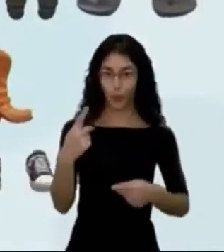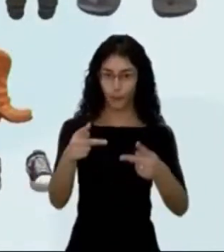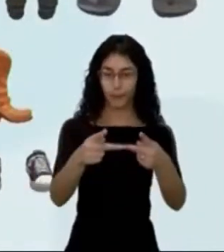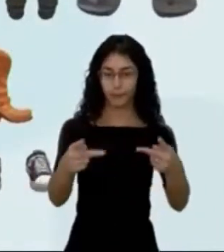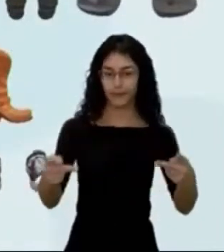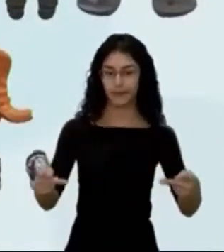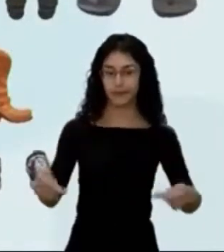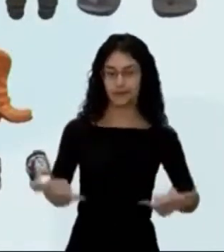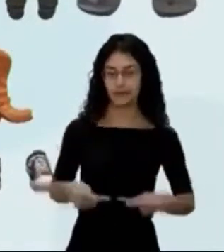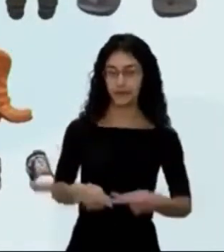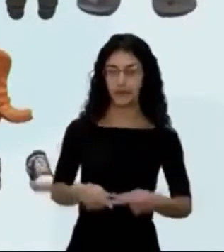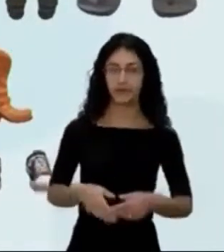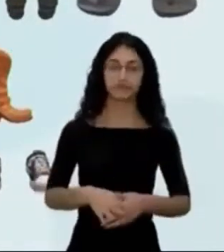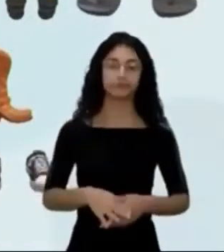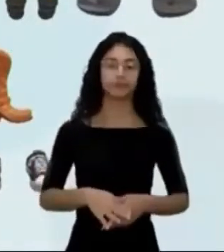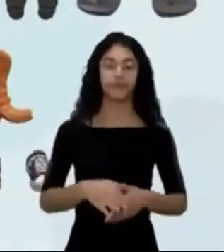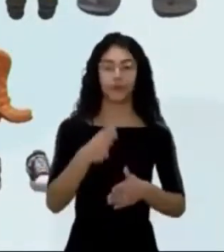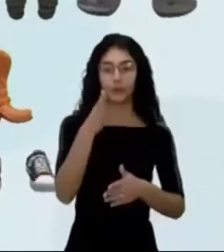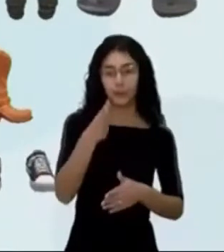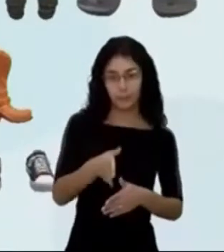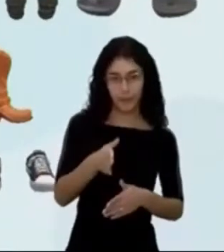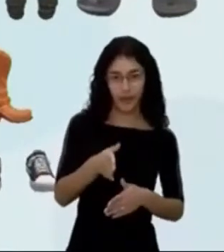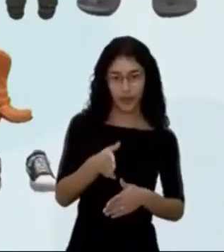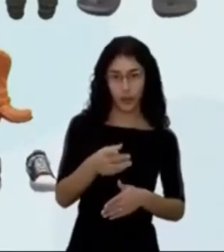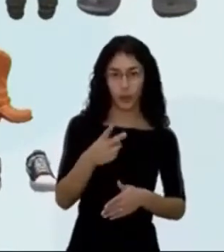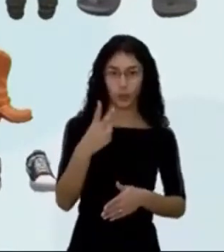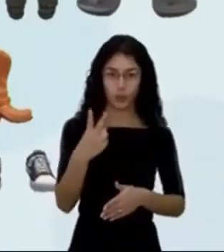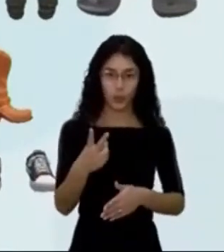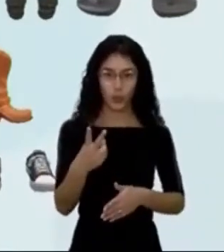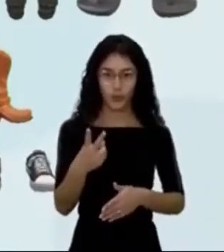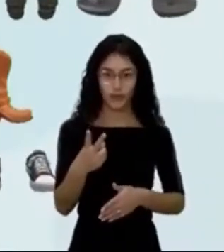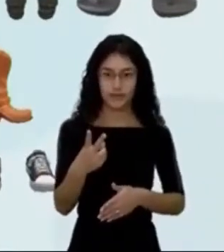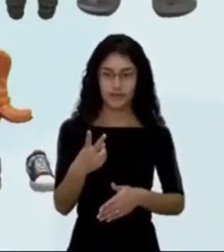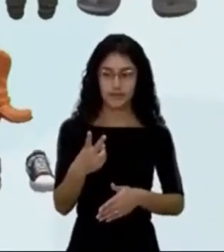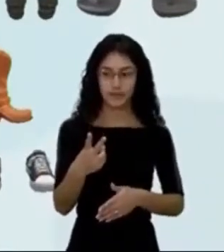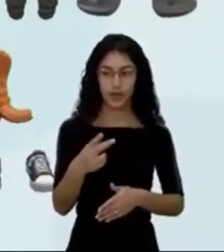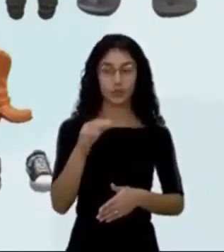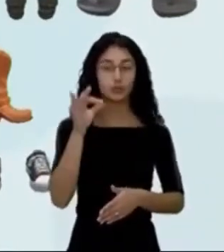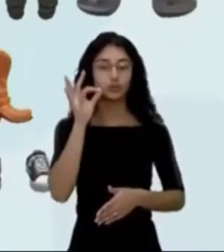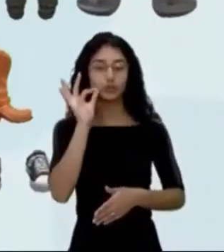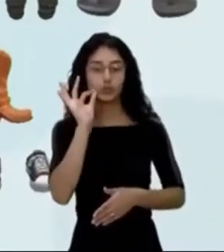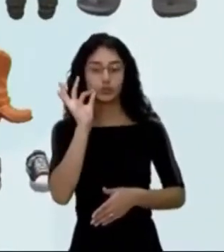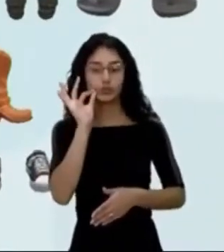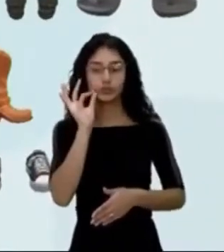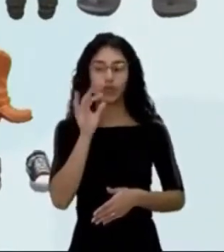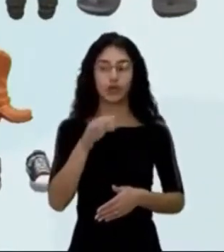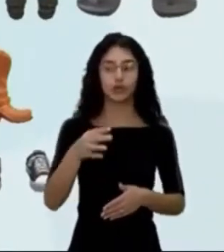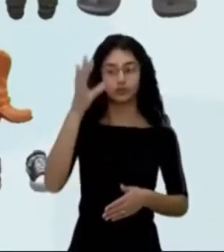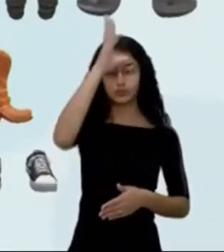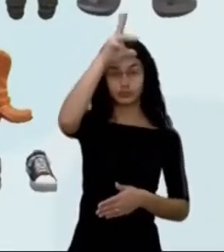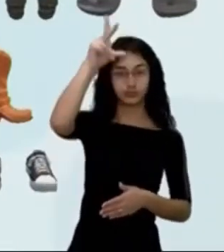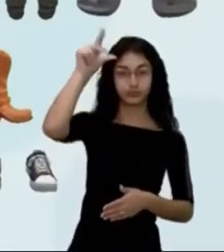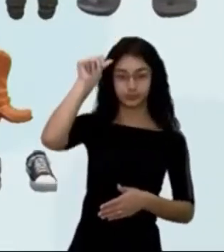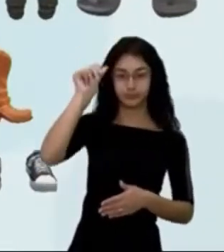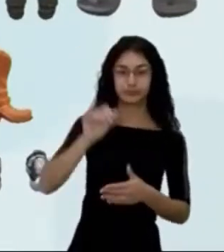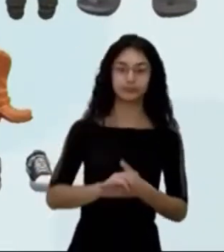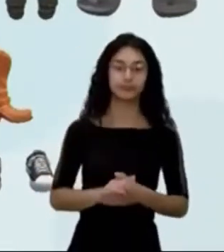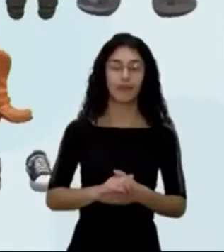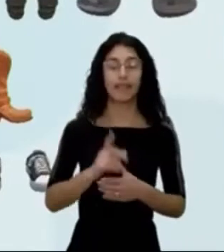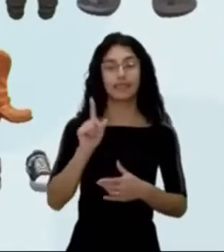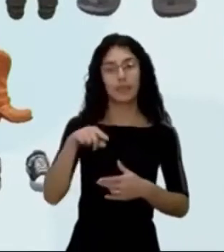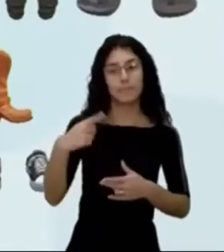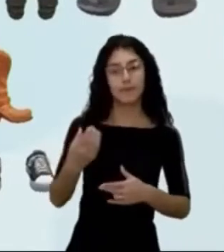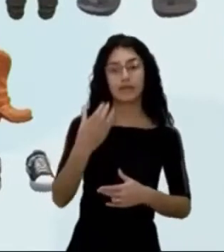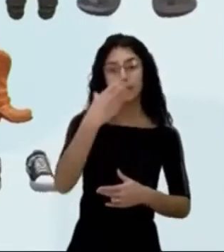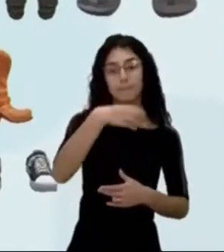pizza você tem no meio dois tipos de bebidas um refrigerante e um suco e depois você tem uma